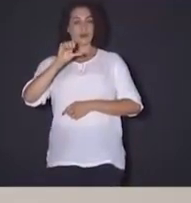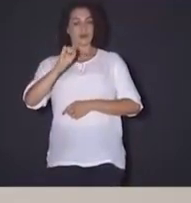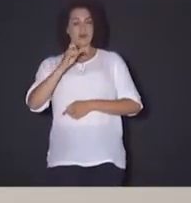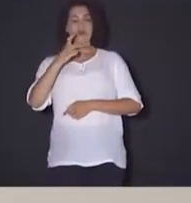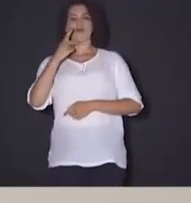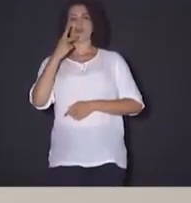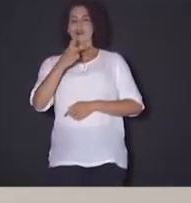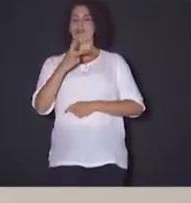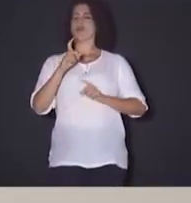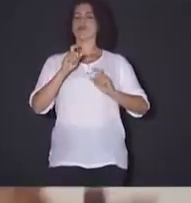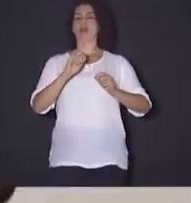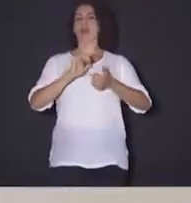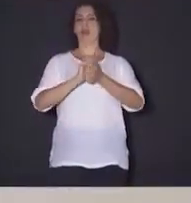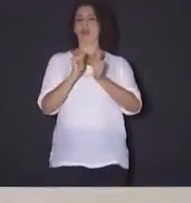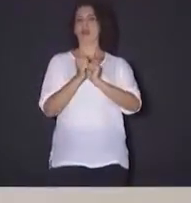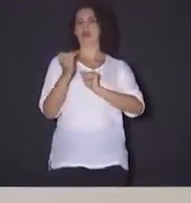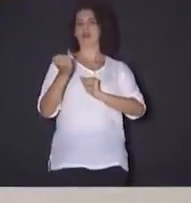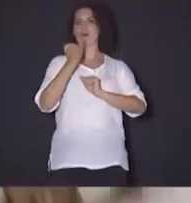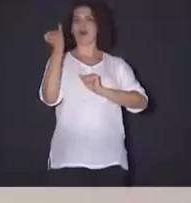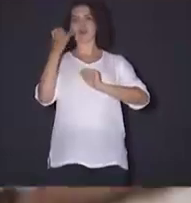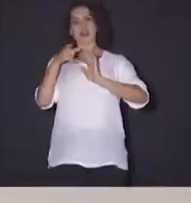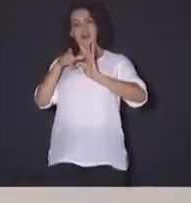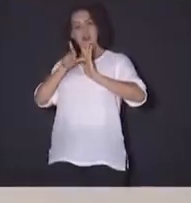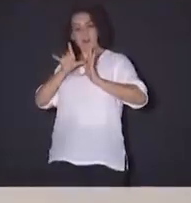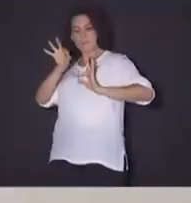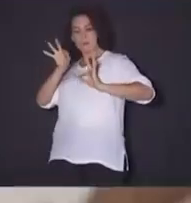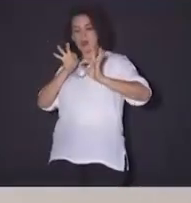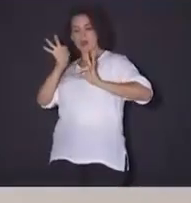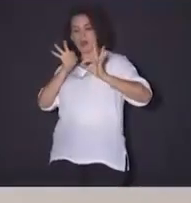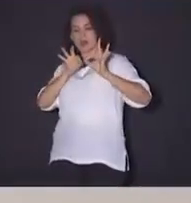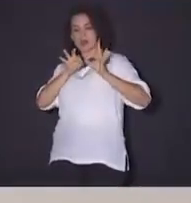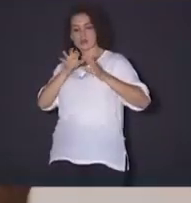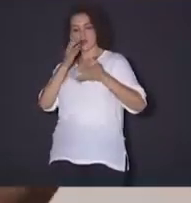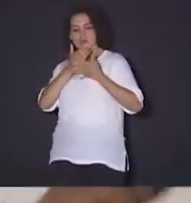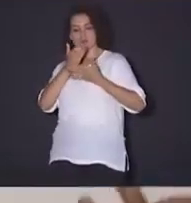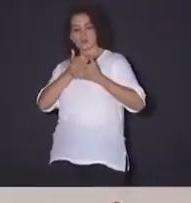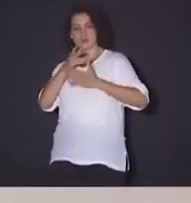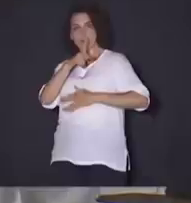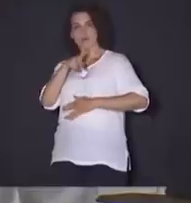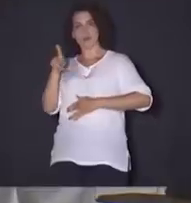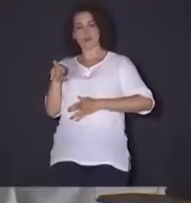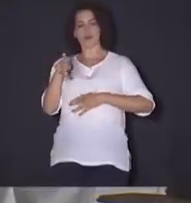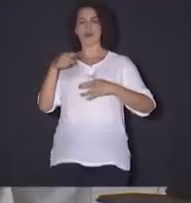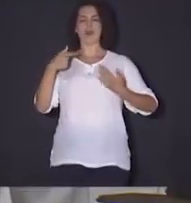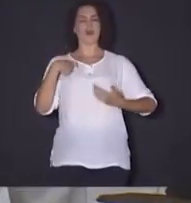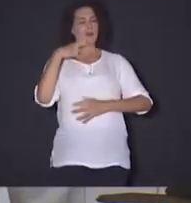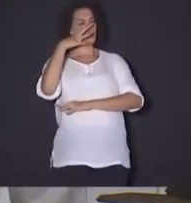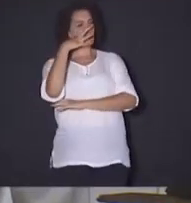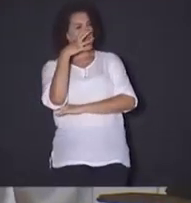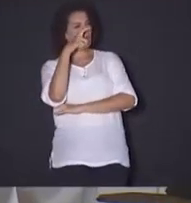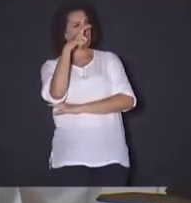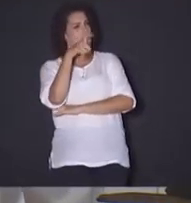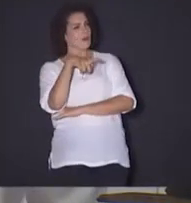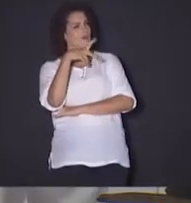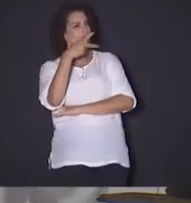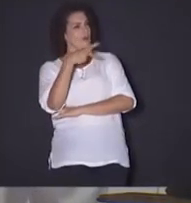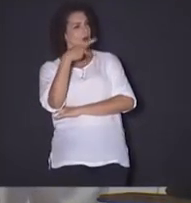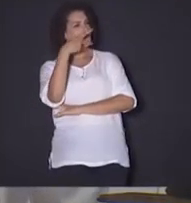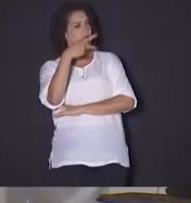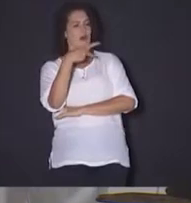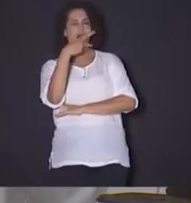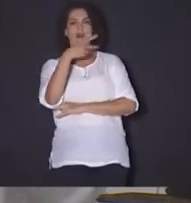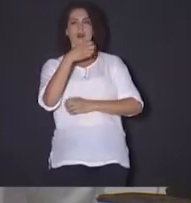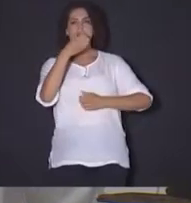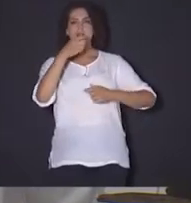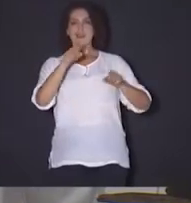formação dos professores. Aí eu estou aqui presenciando aqui você falando e vendo como você põe a fala no